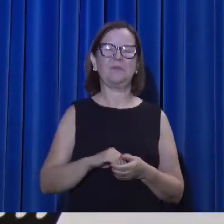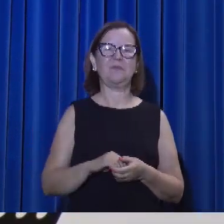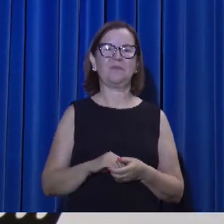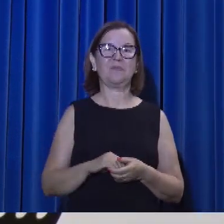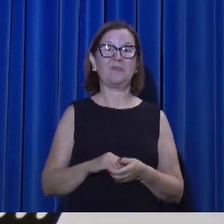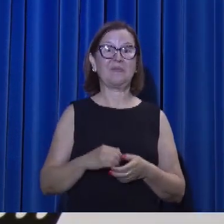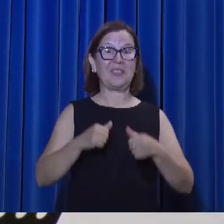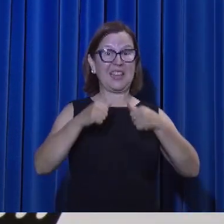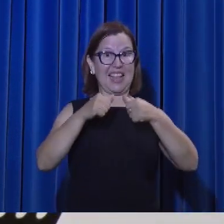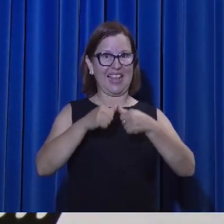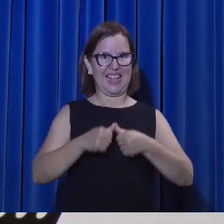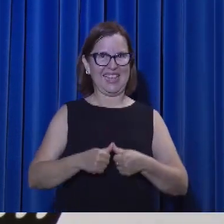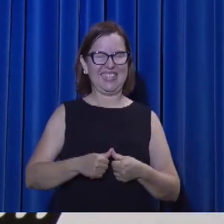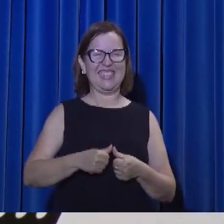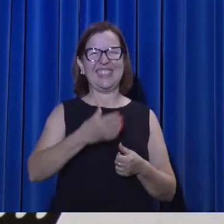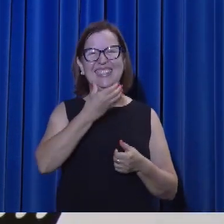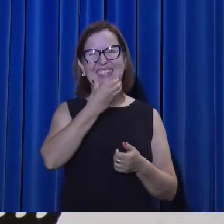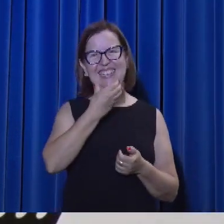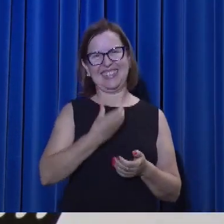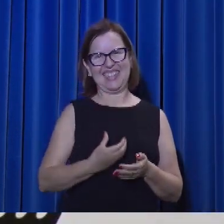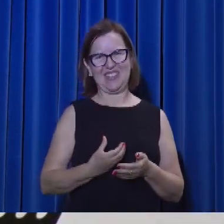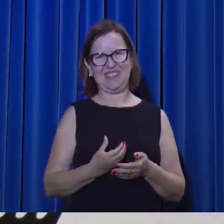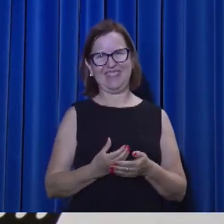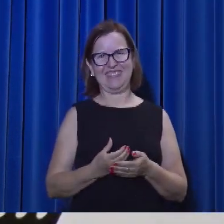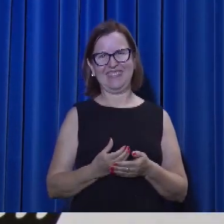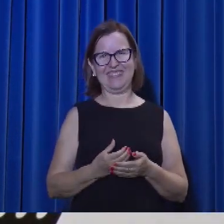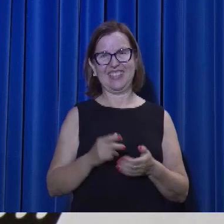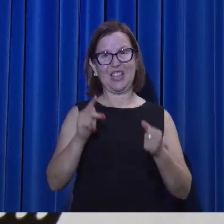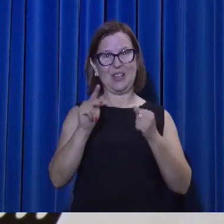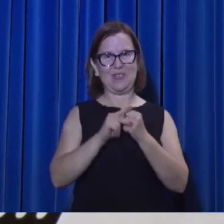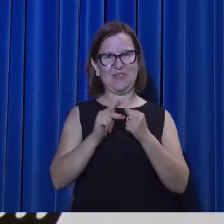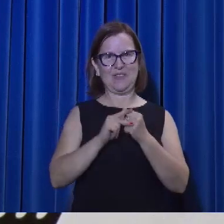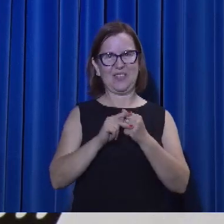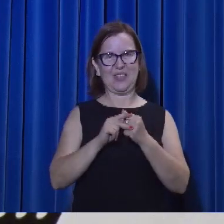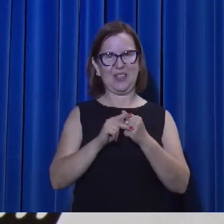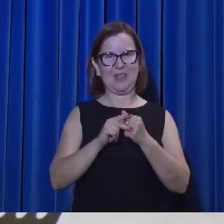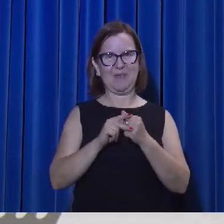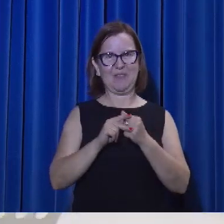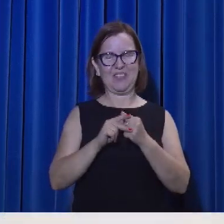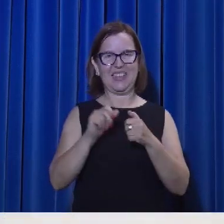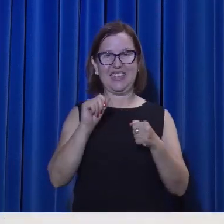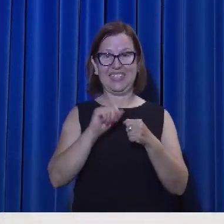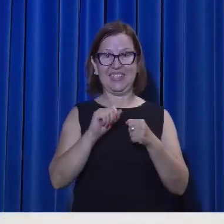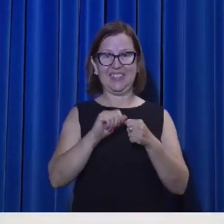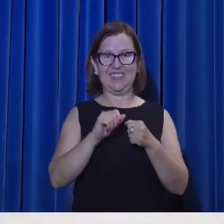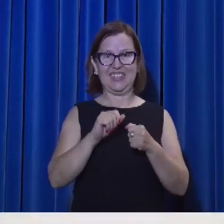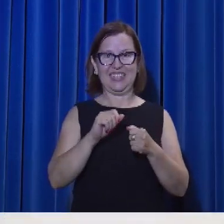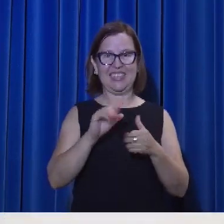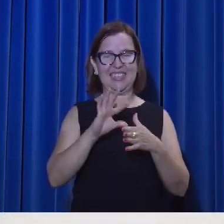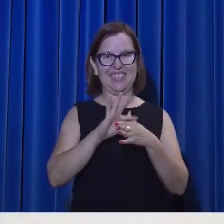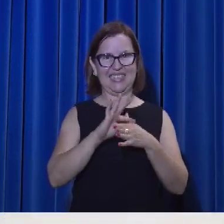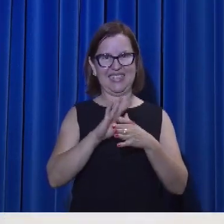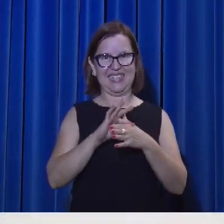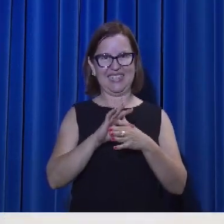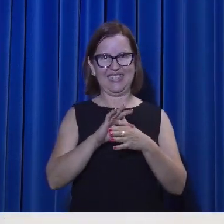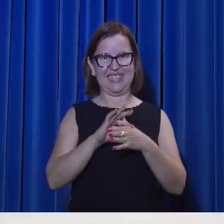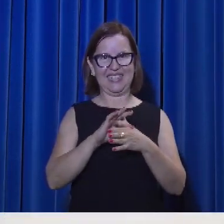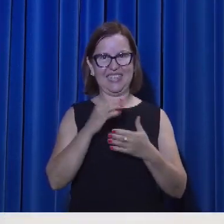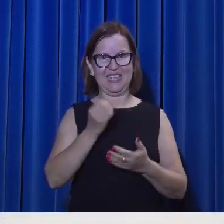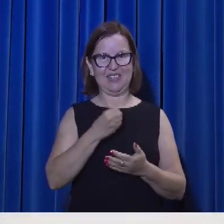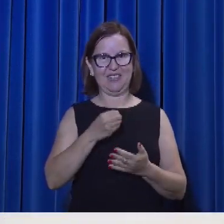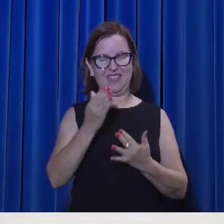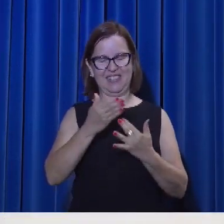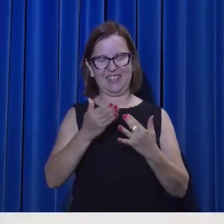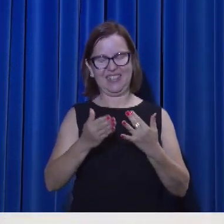Esse é o Natal. O Verbo se fez carne e habitou entre